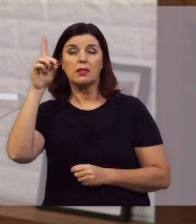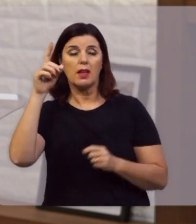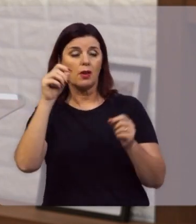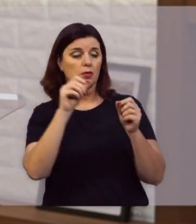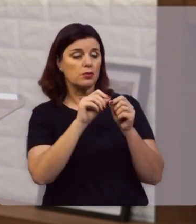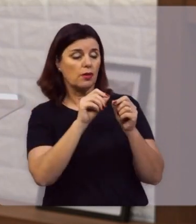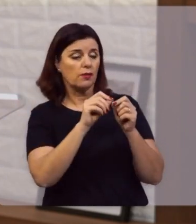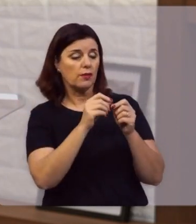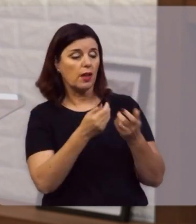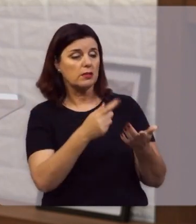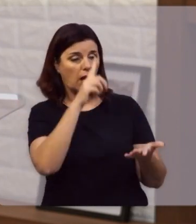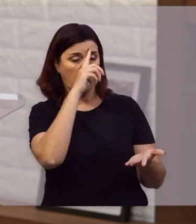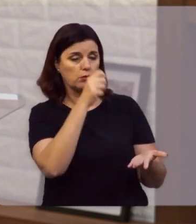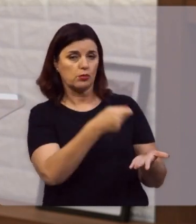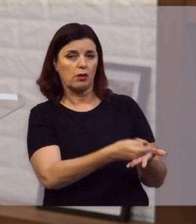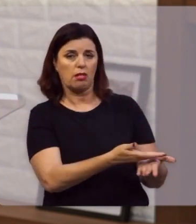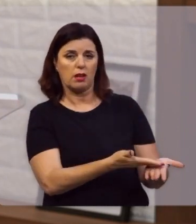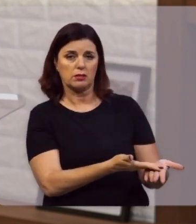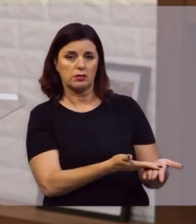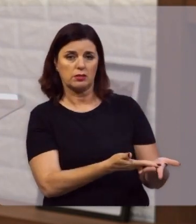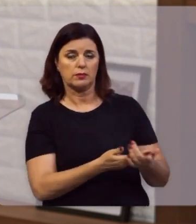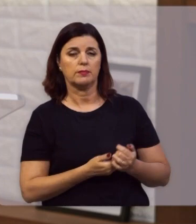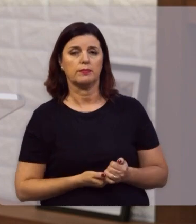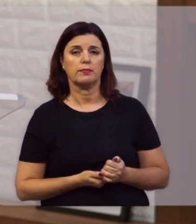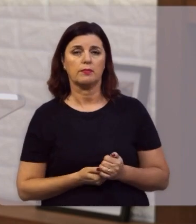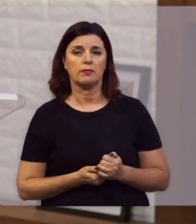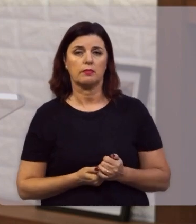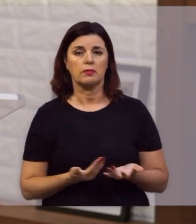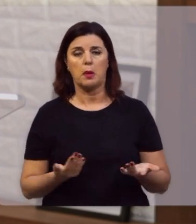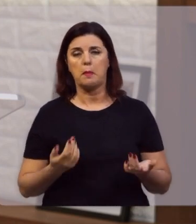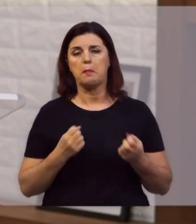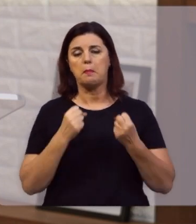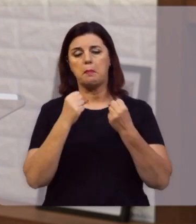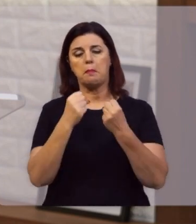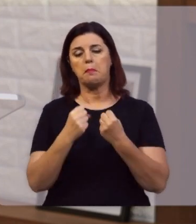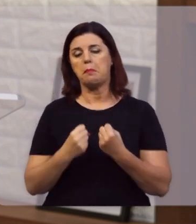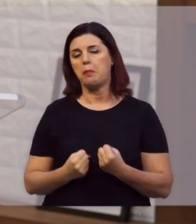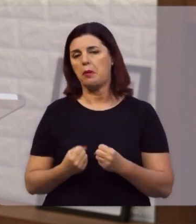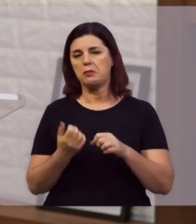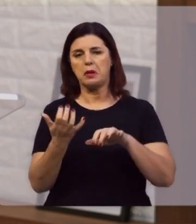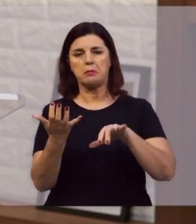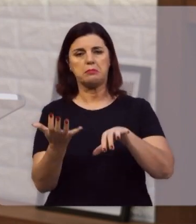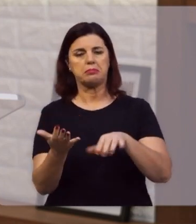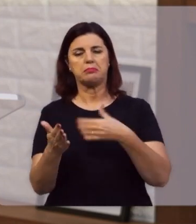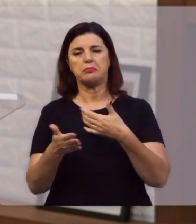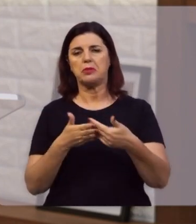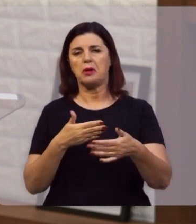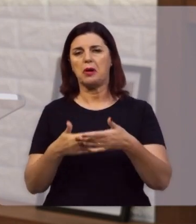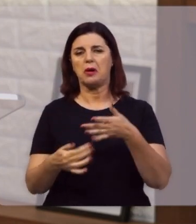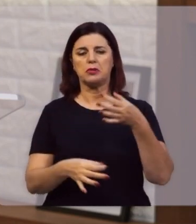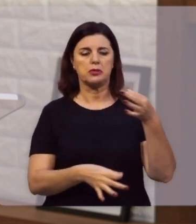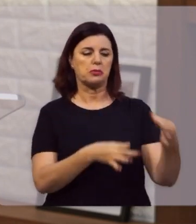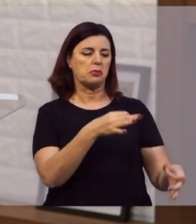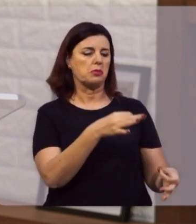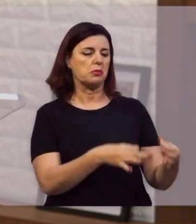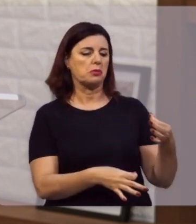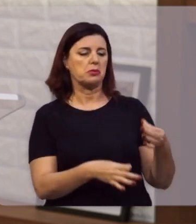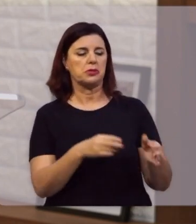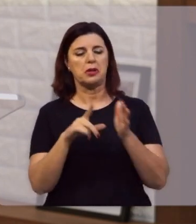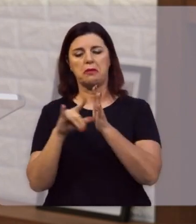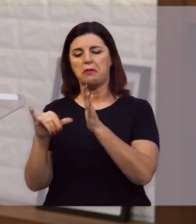constitui como autoridade seja no Poder Legislativo No Poder